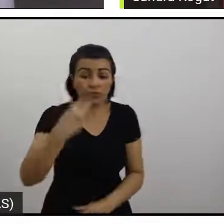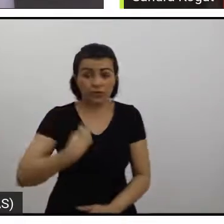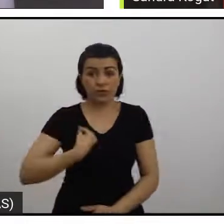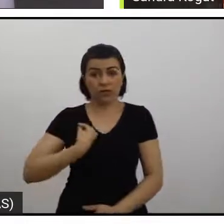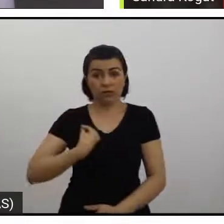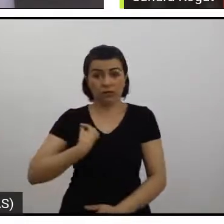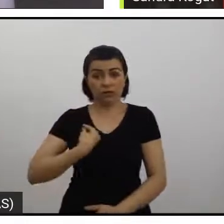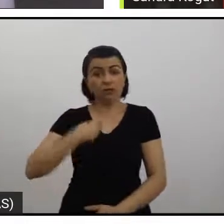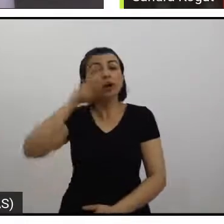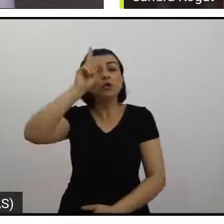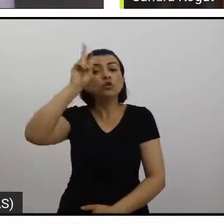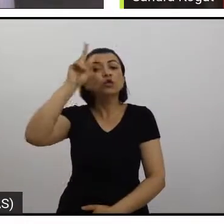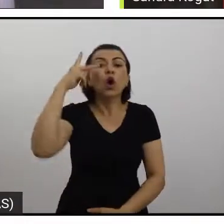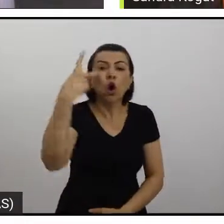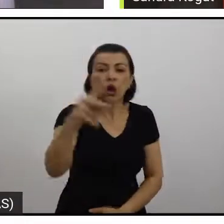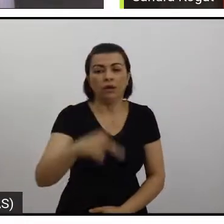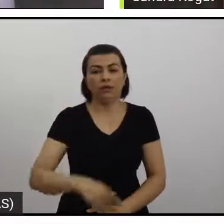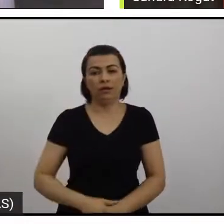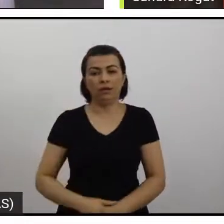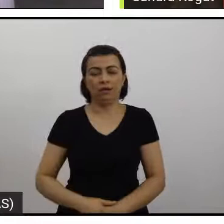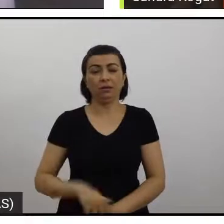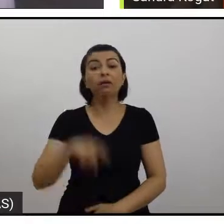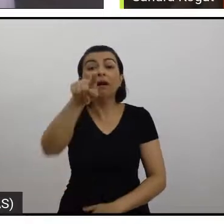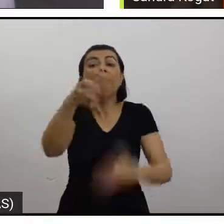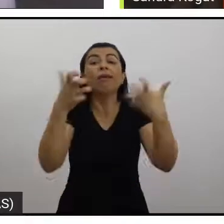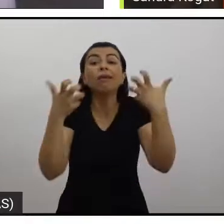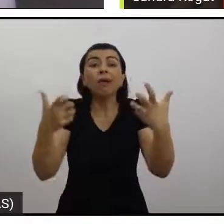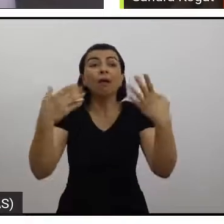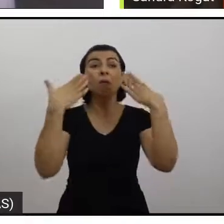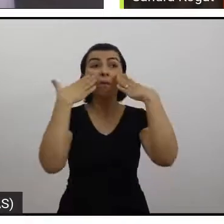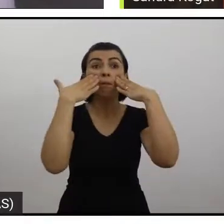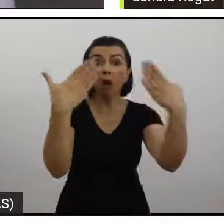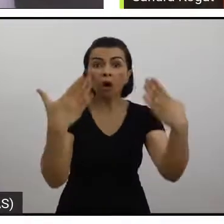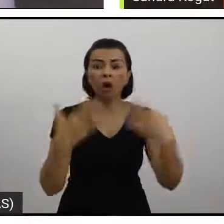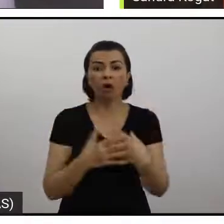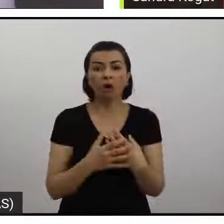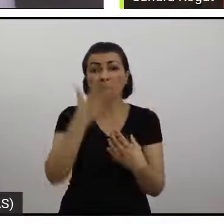você quer ser publicamente através da sua imagem?